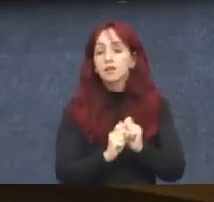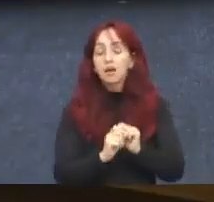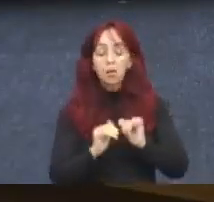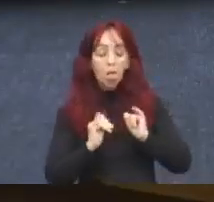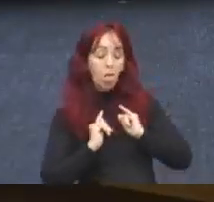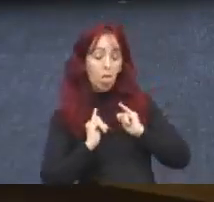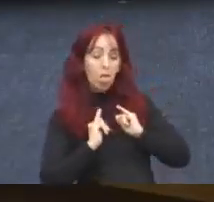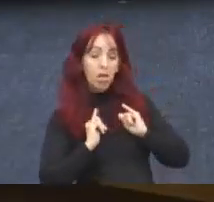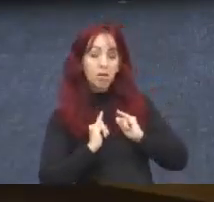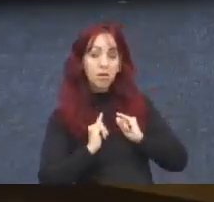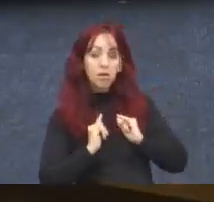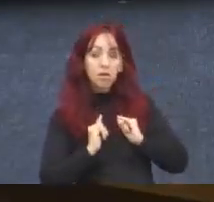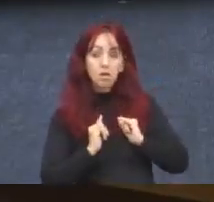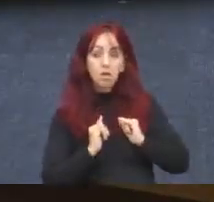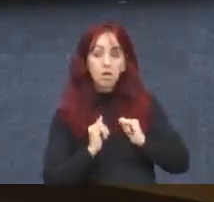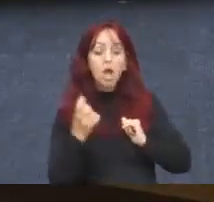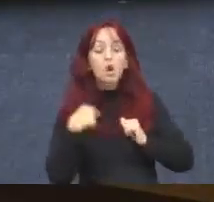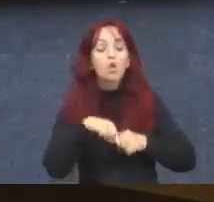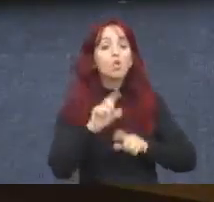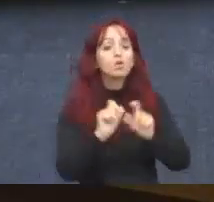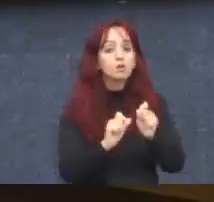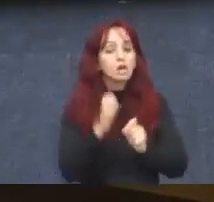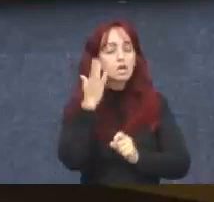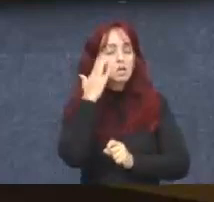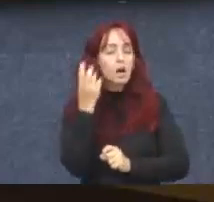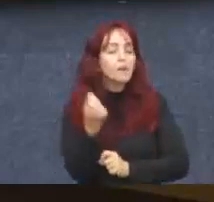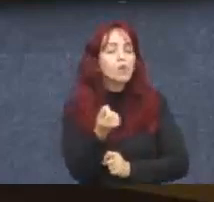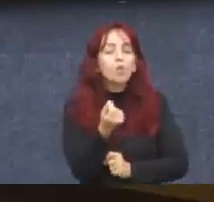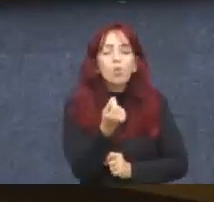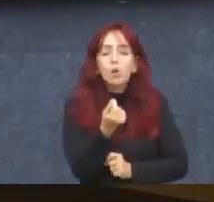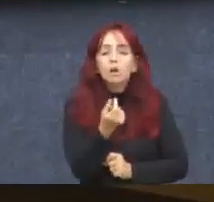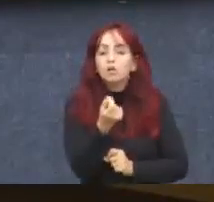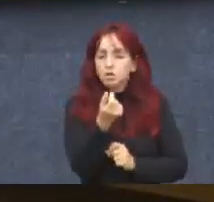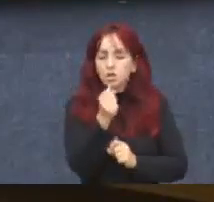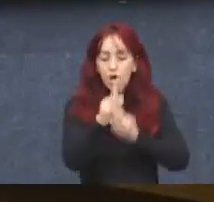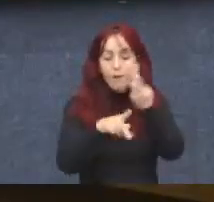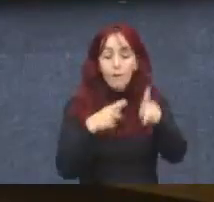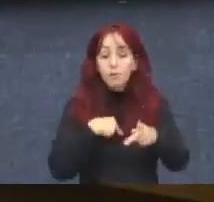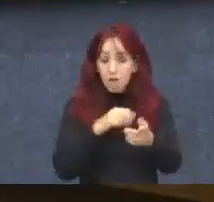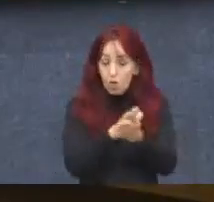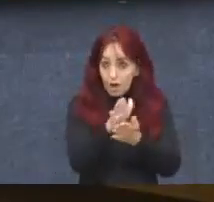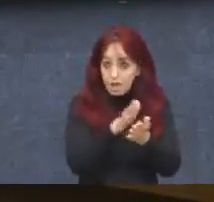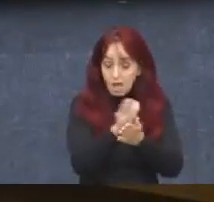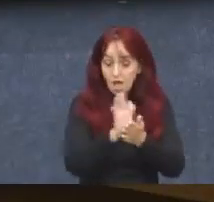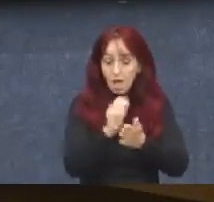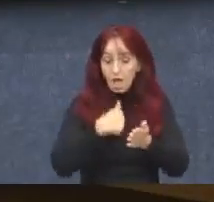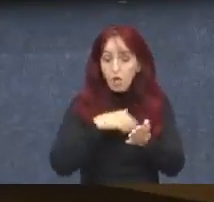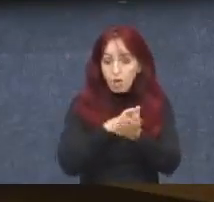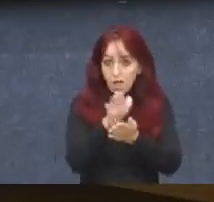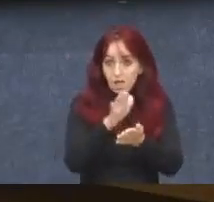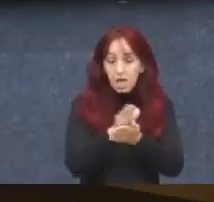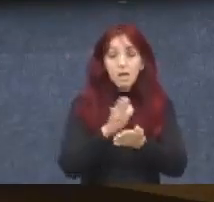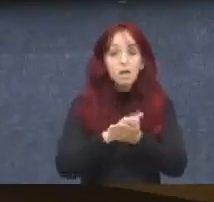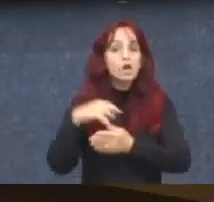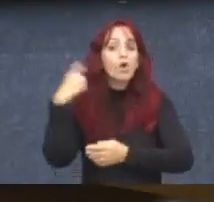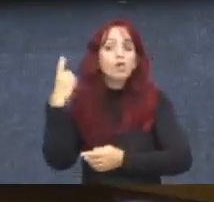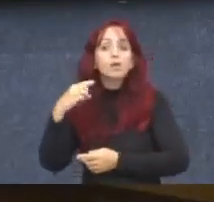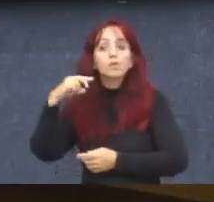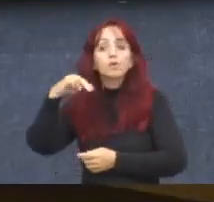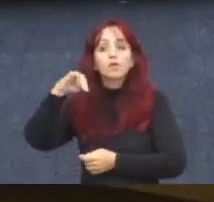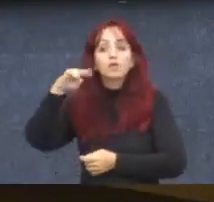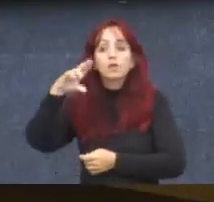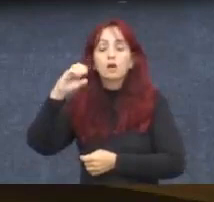Em contrapartida, sabe quanto de dinheiro público eu gastei? O deputado federal Nicolas Ferreira gastou para fazer